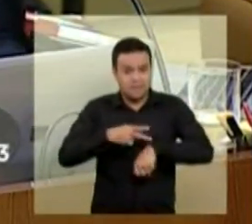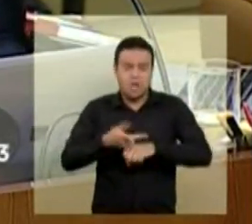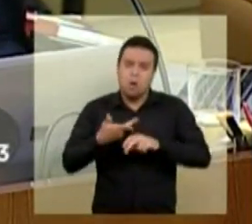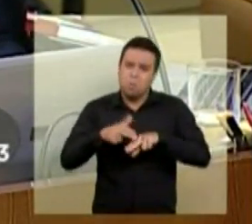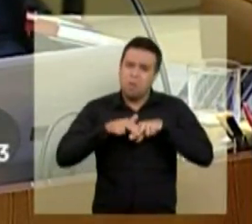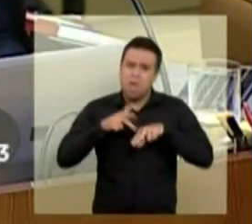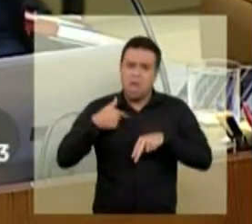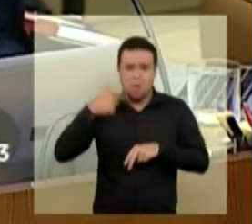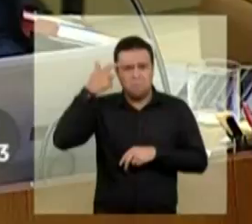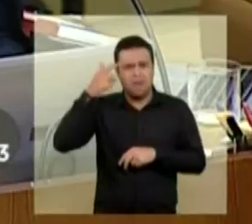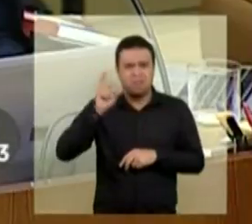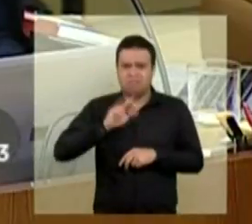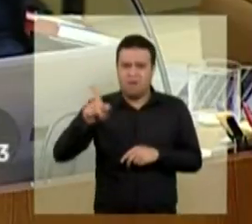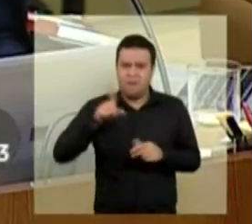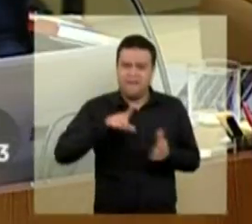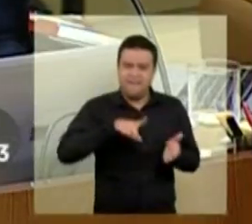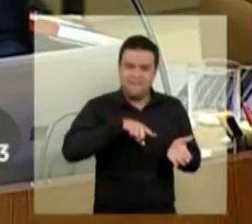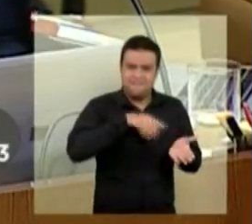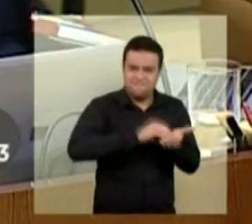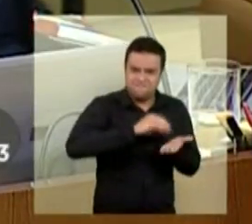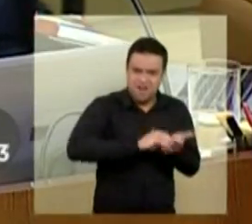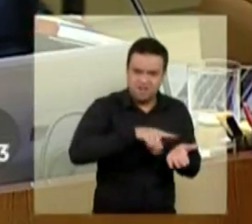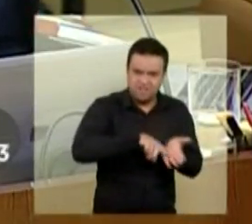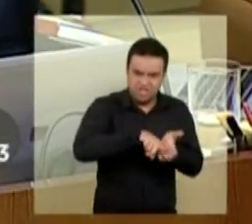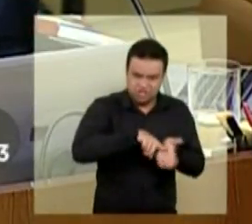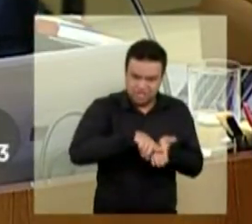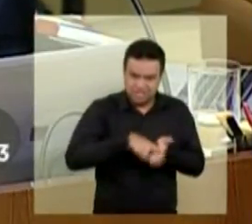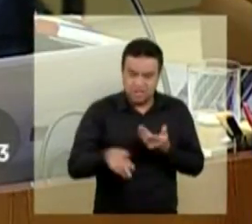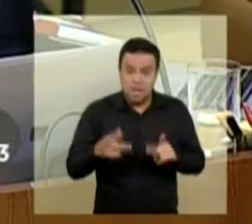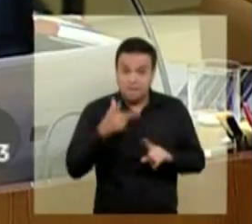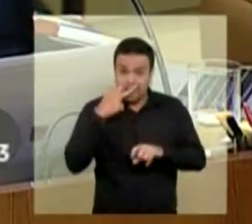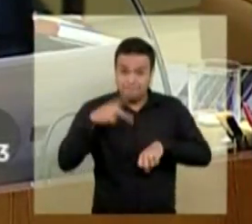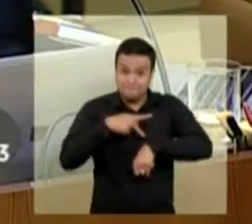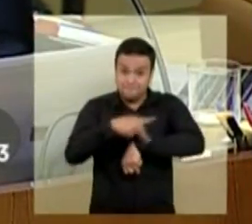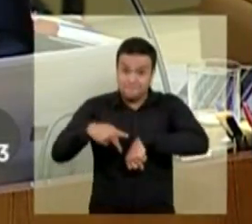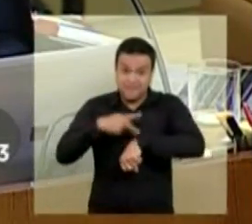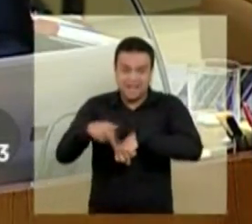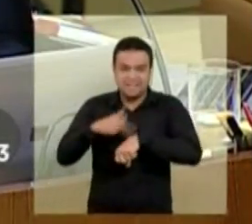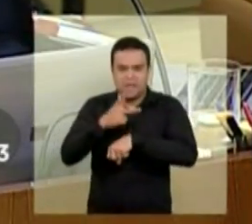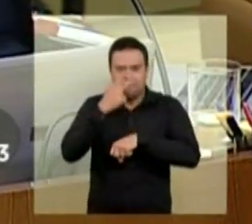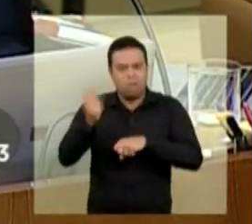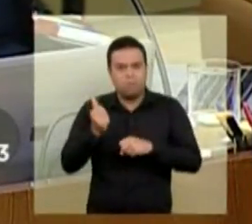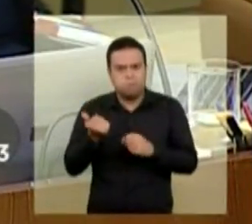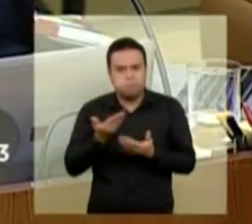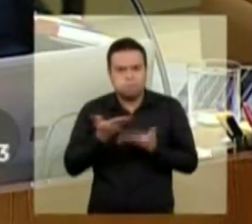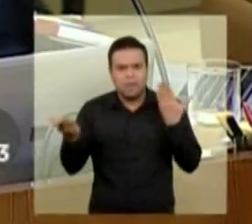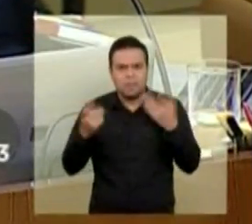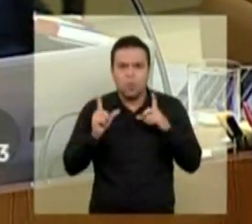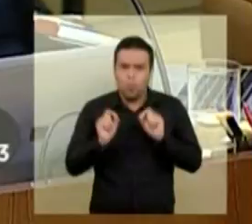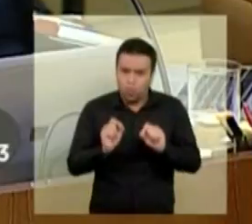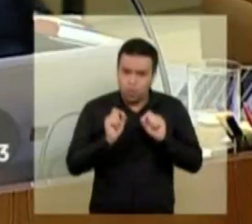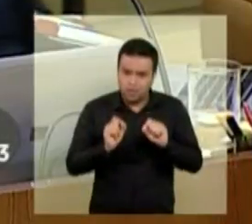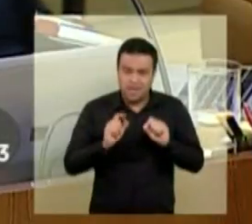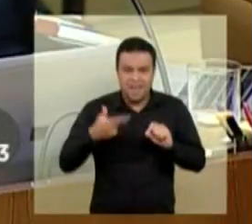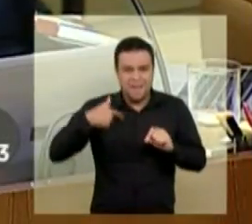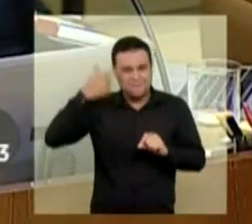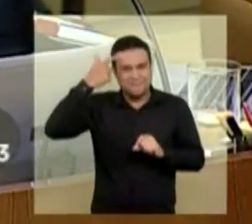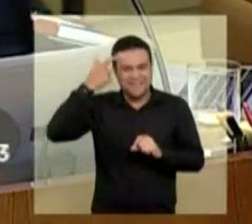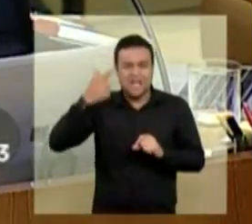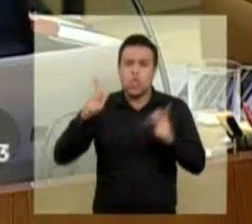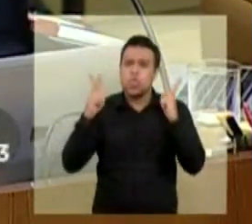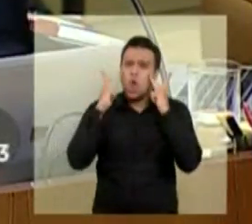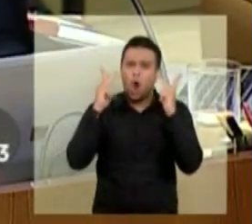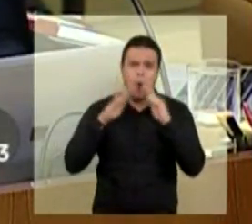investigação irresponsável. Eu acho que há um país que se perdeu pelo caminho, naturalizou as coisas